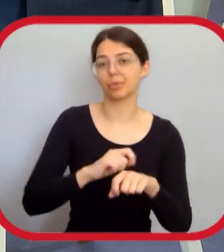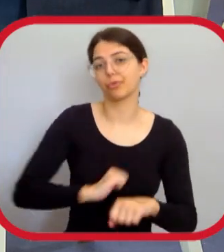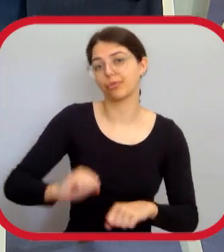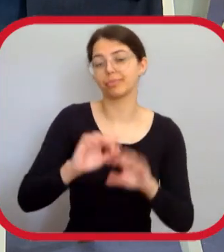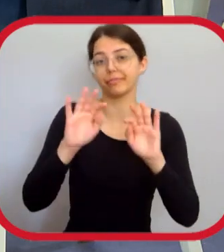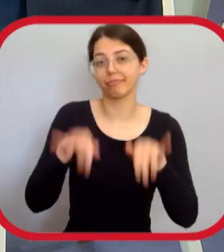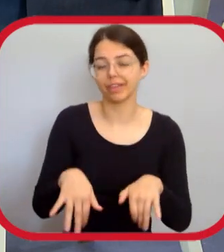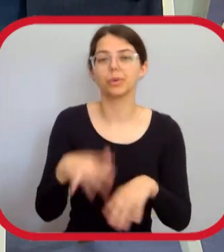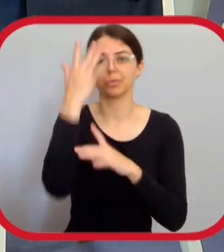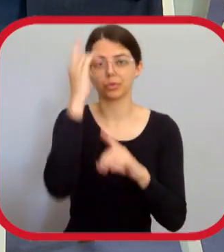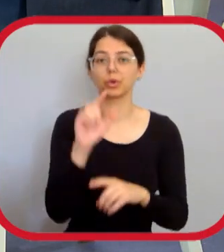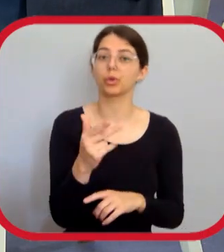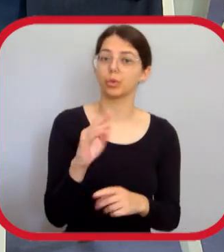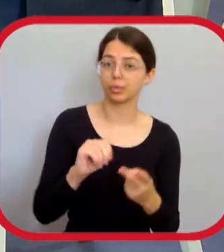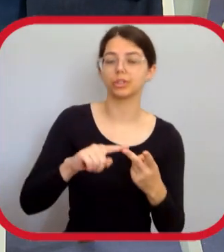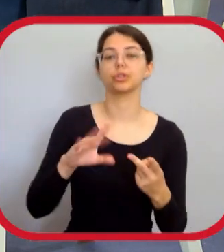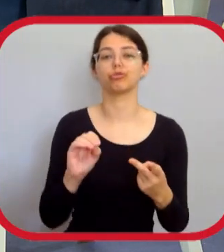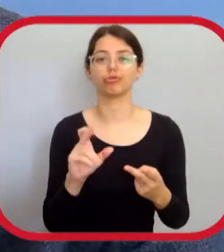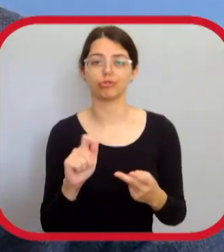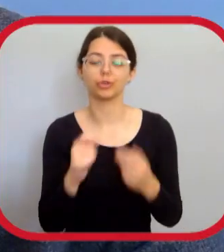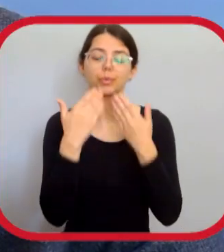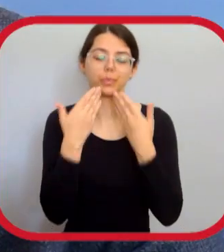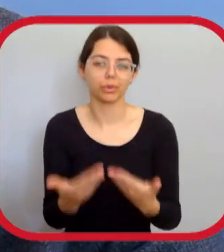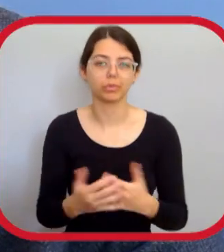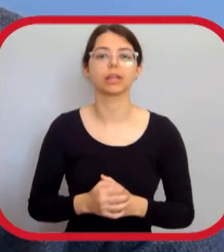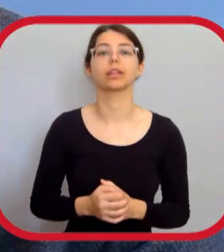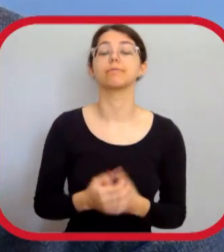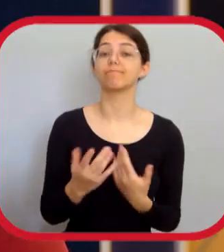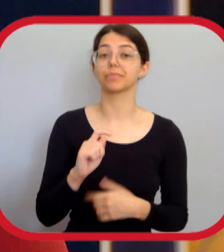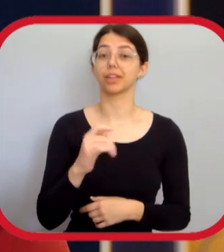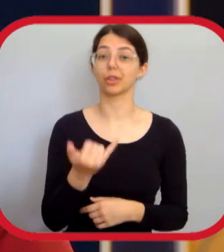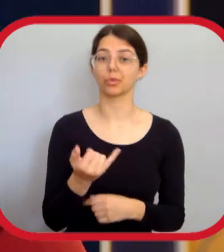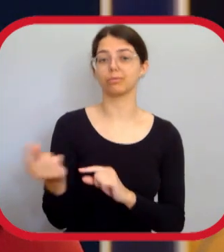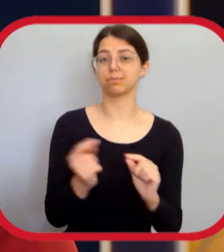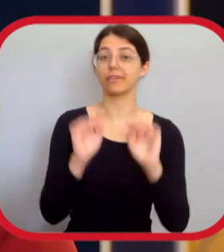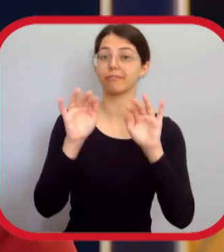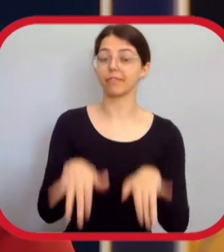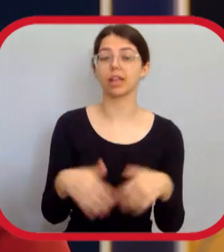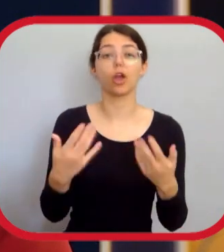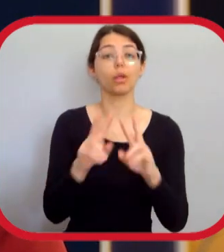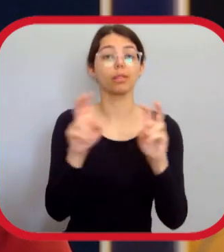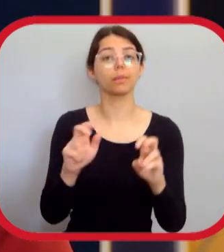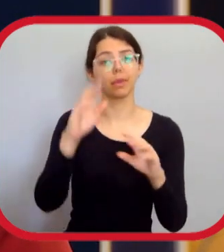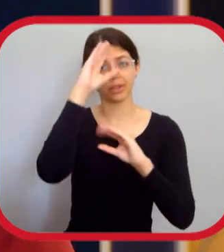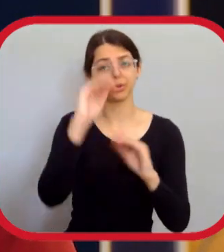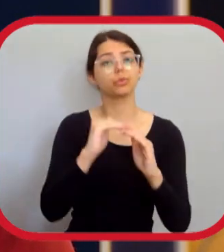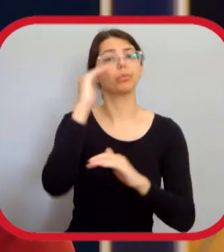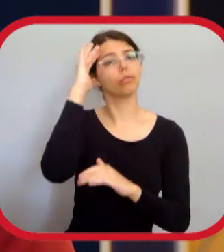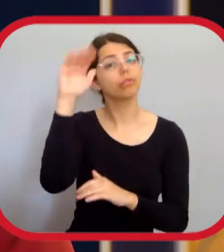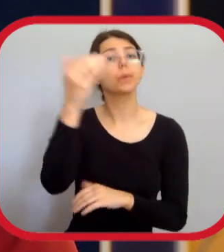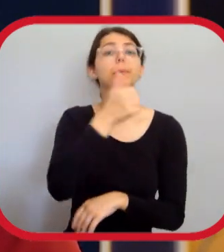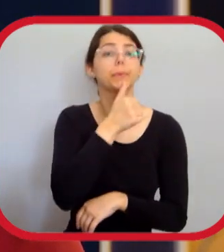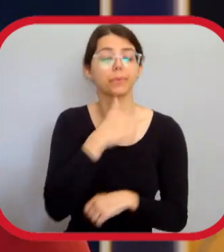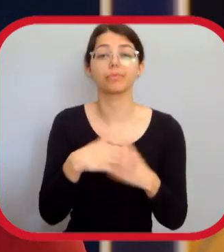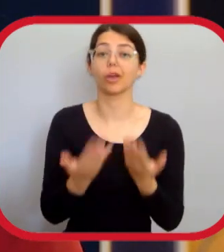do nosso tempo. Professor Luís Carriço, professor Jorge Veríssimo, muito obrigada. Termina assim mais um debate do E2, desta vez sobre o futuro do